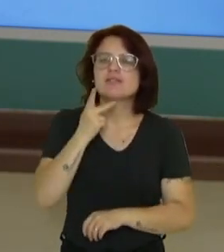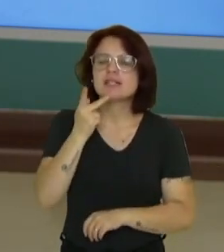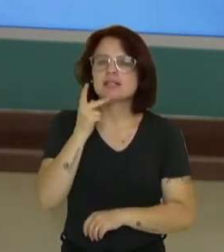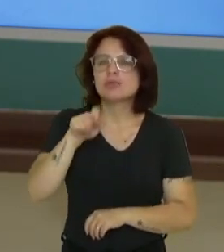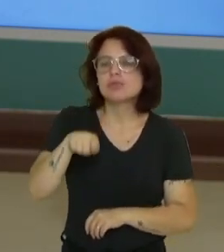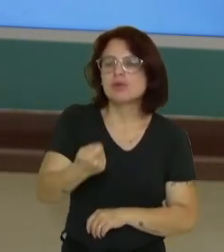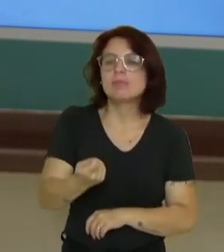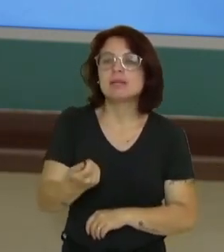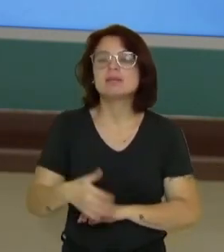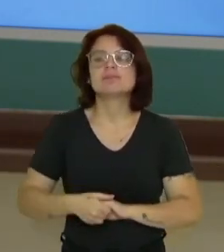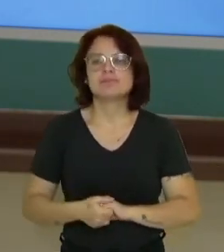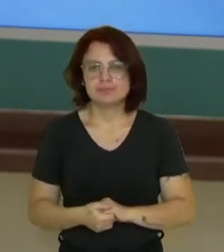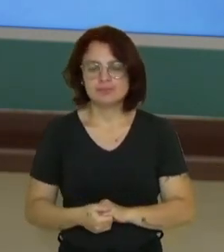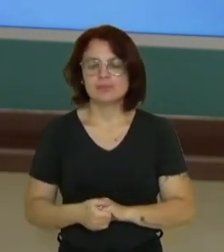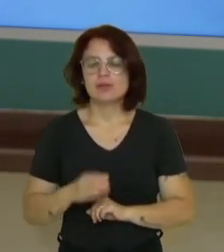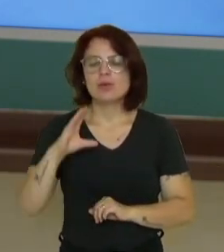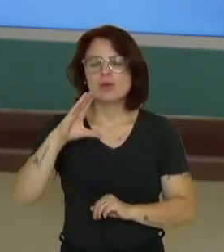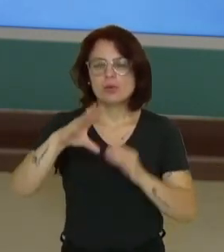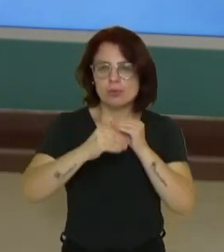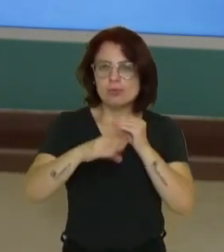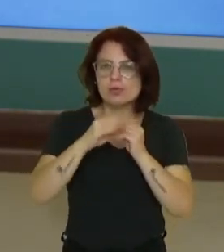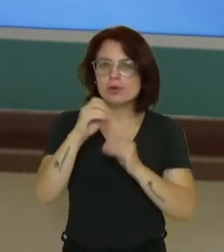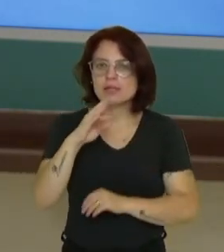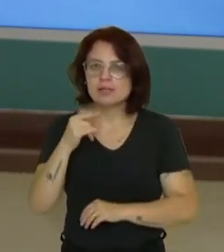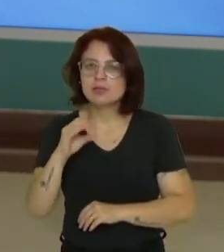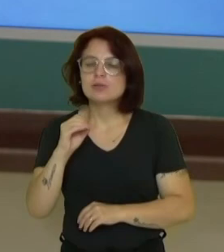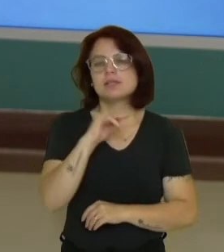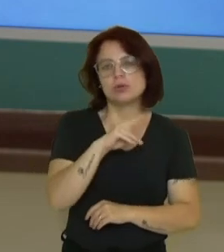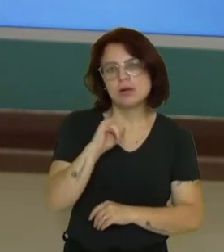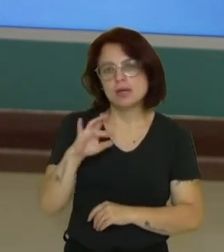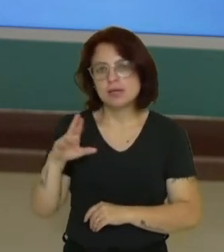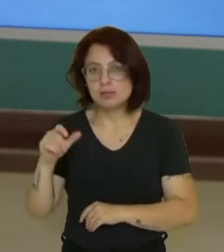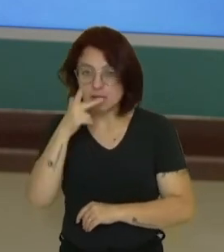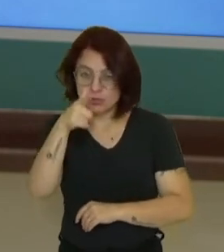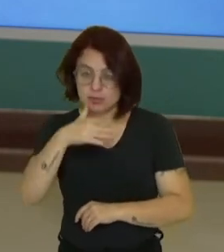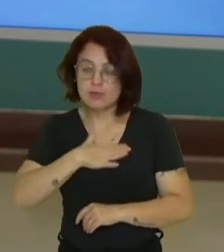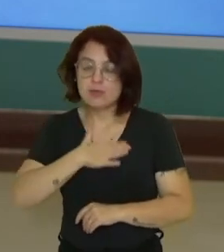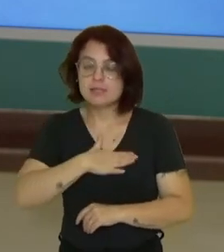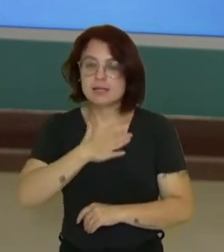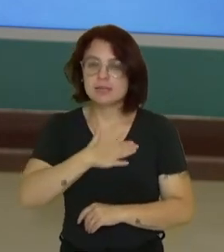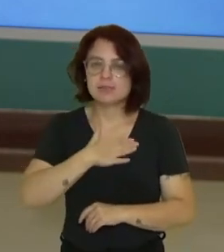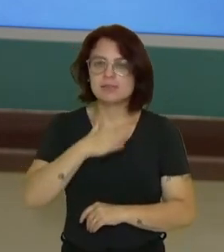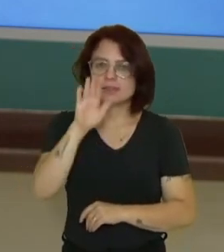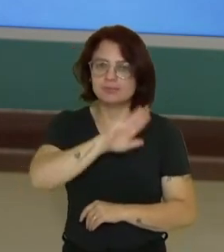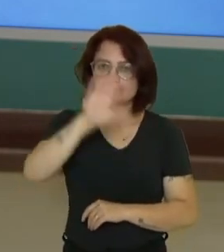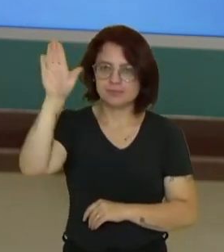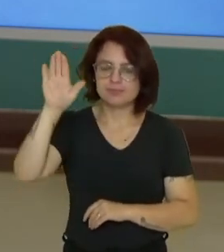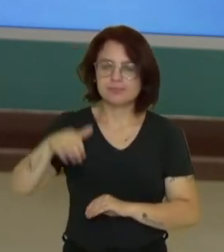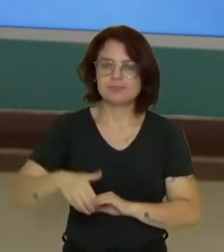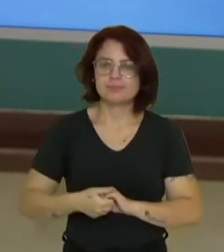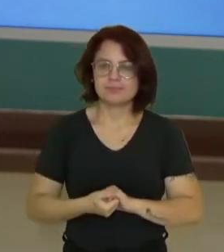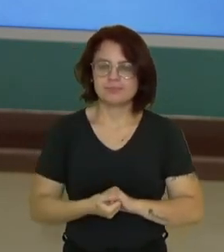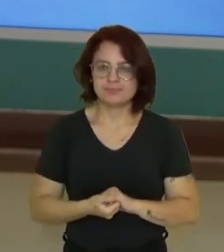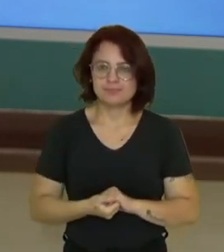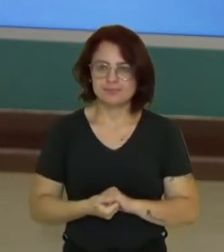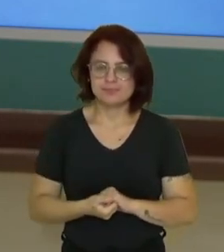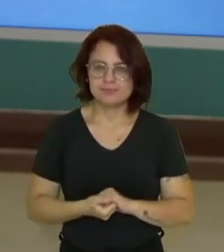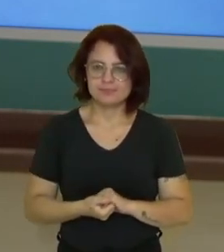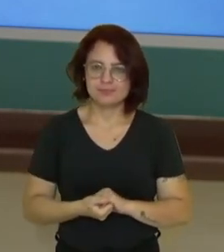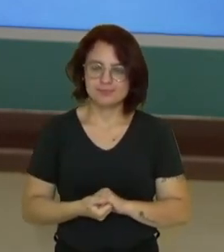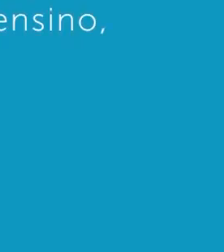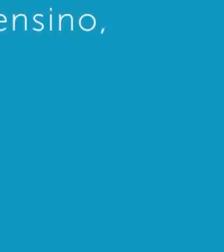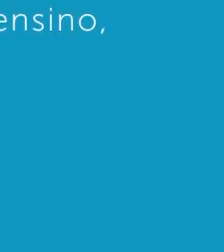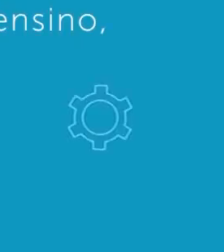nós falamos sobre os compostos orgânicos e inorgânicos. Espero que vocês tenham gostado e até breve!